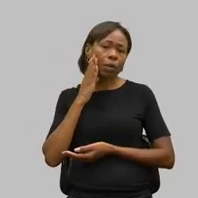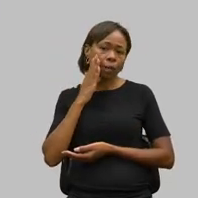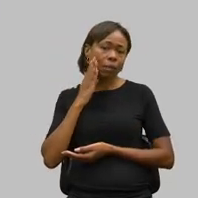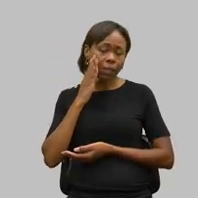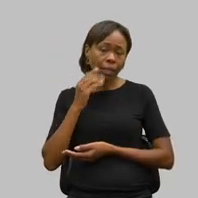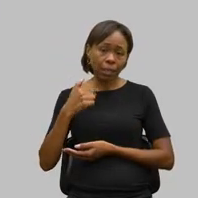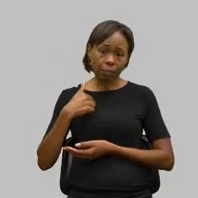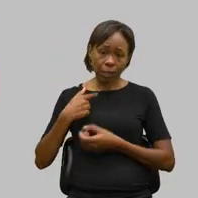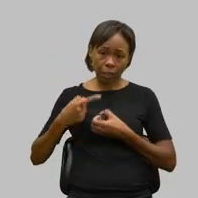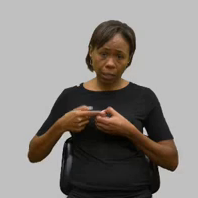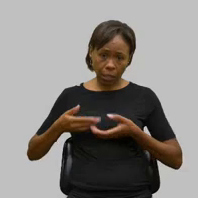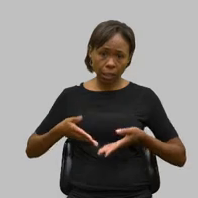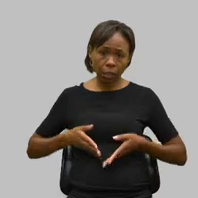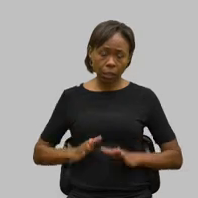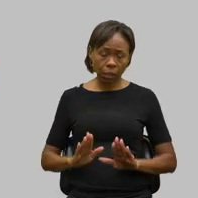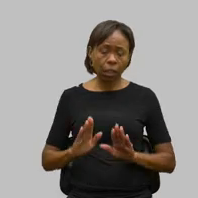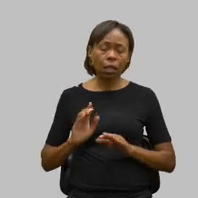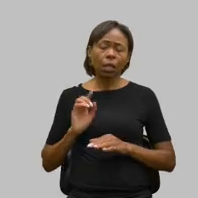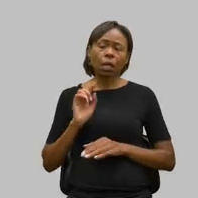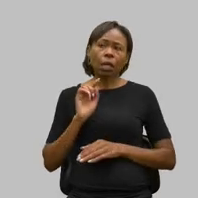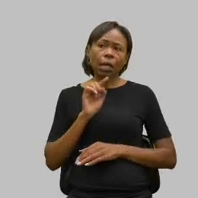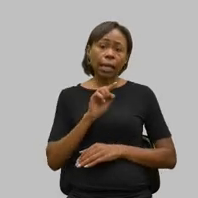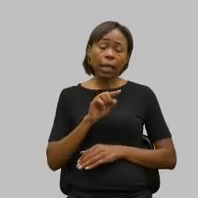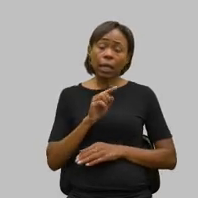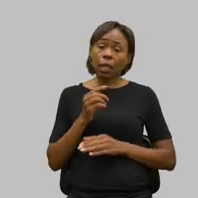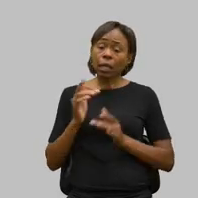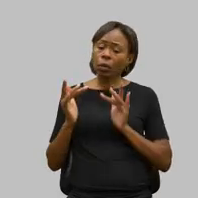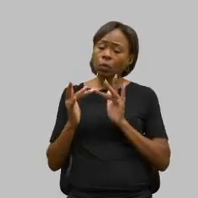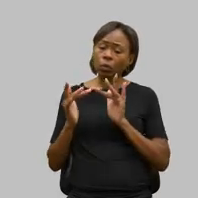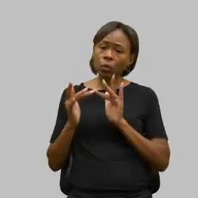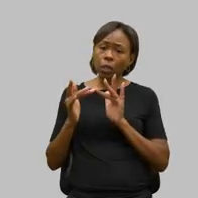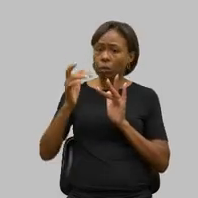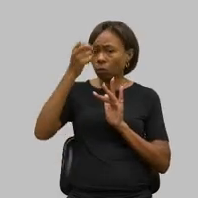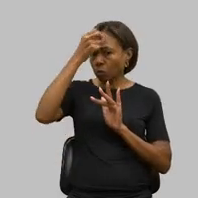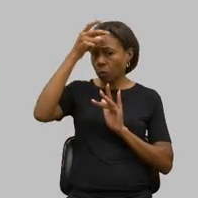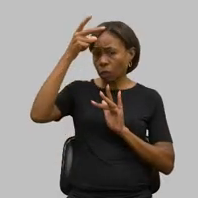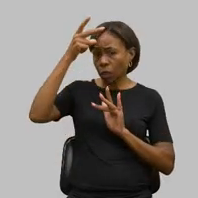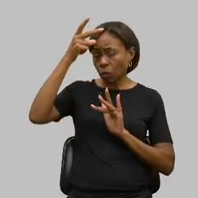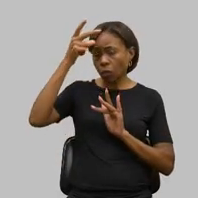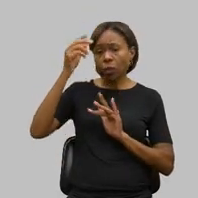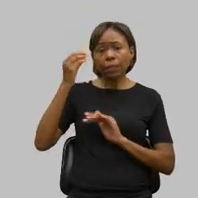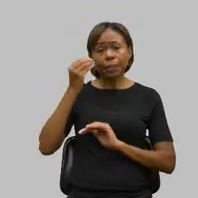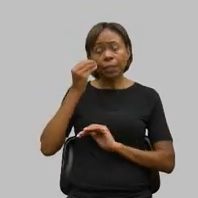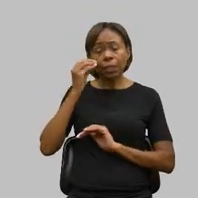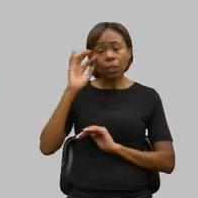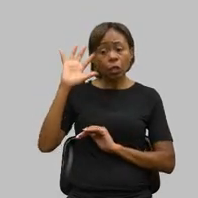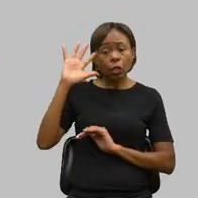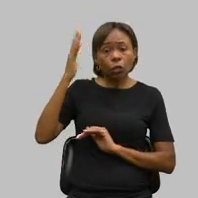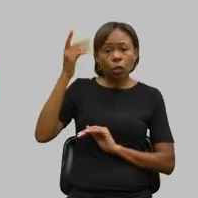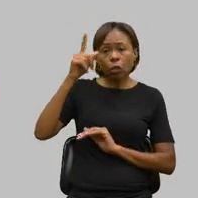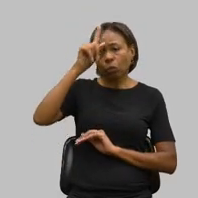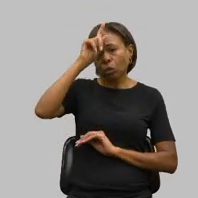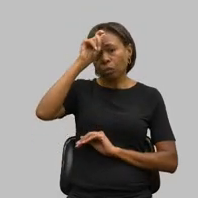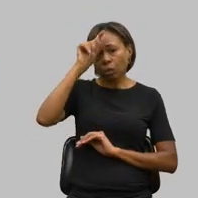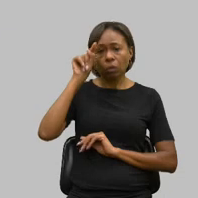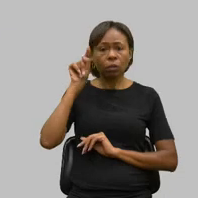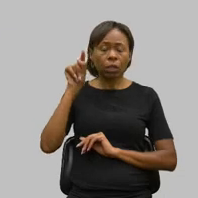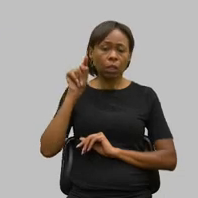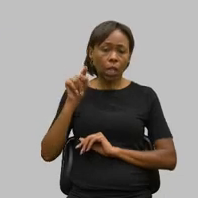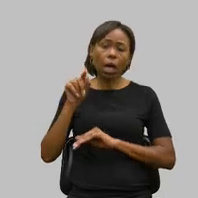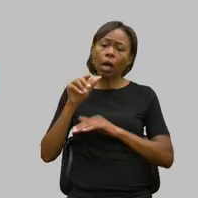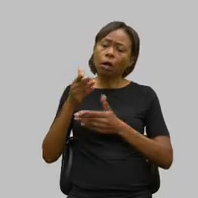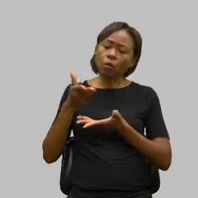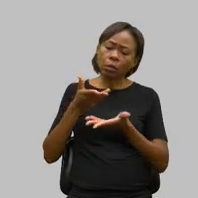Ele trata diretamente com o prefeito de Barbacena, buscando soluções para os quatro hospitais que nós temos lá. Ele chama os hospitais para